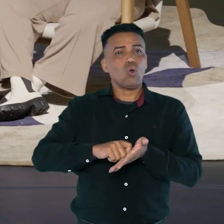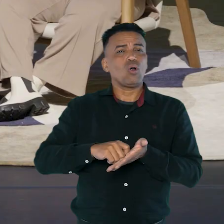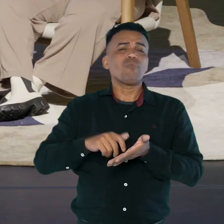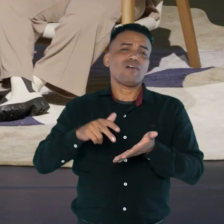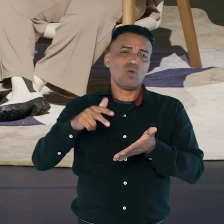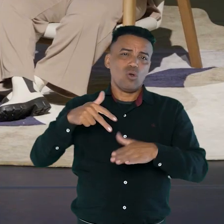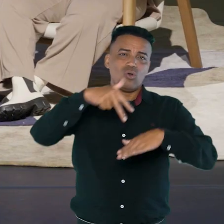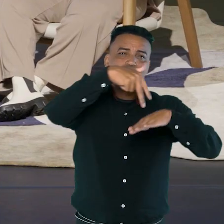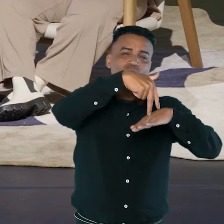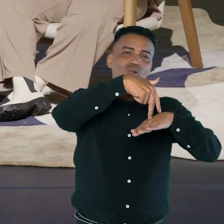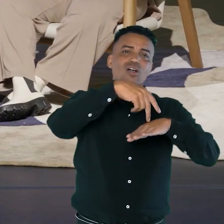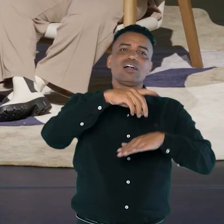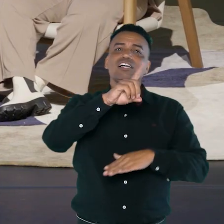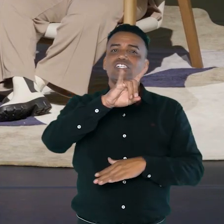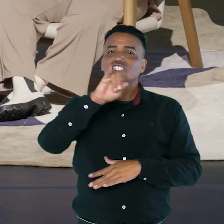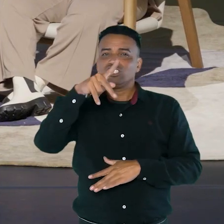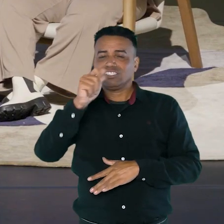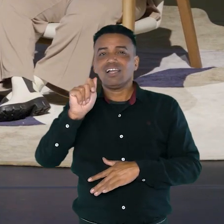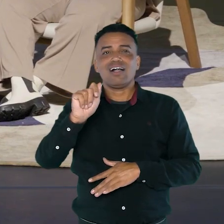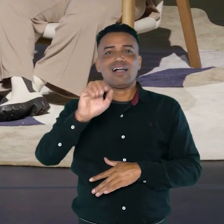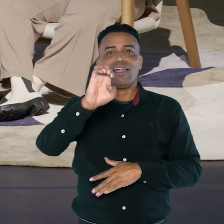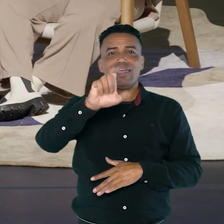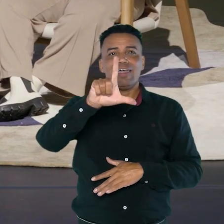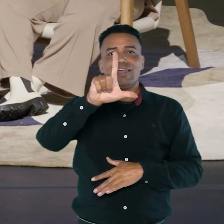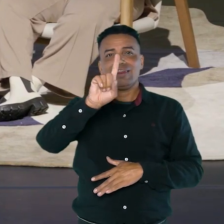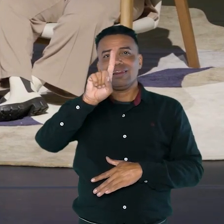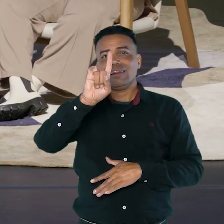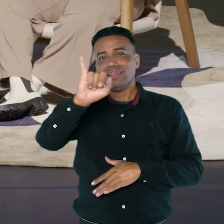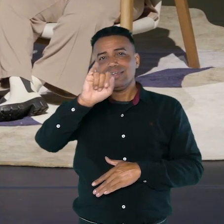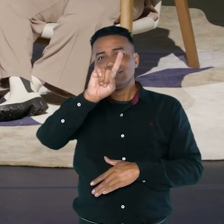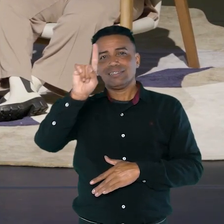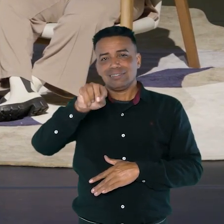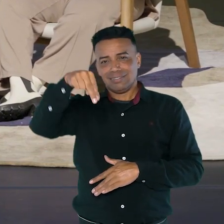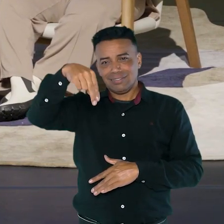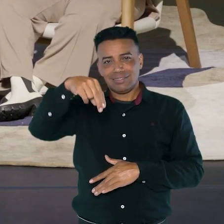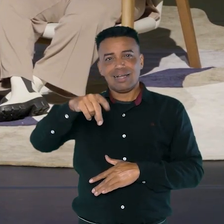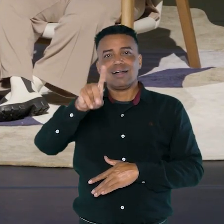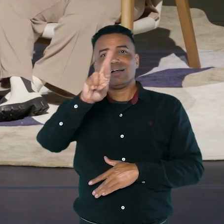favor, levanta. Elisandra Souza, uma salva de palmas.